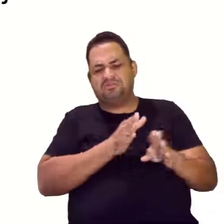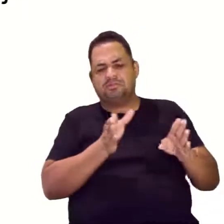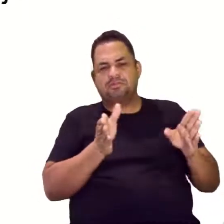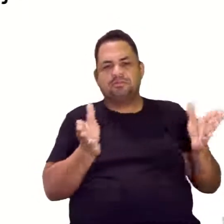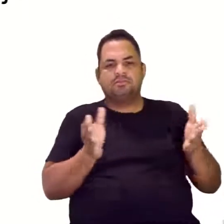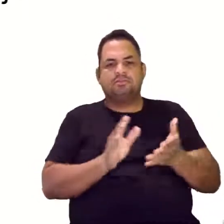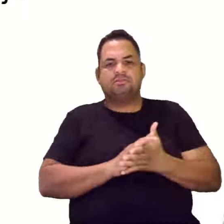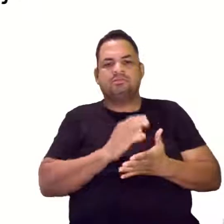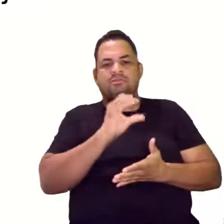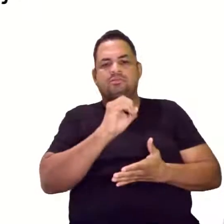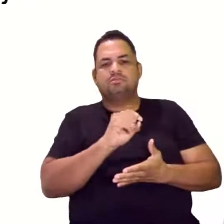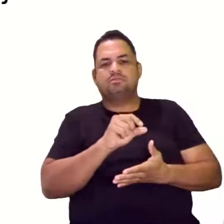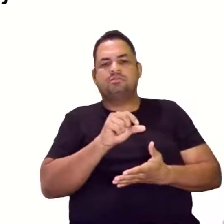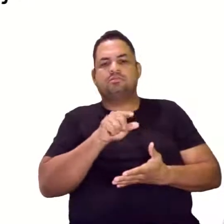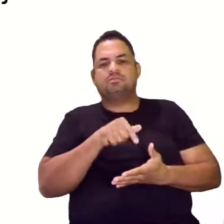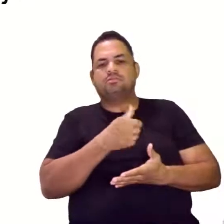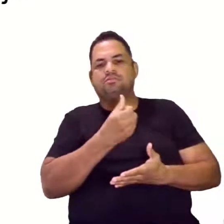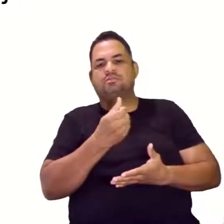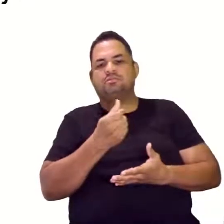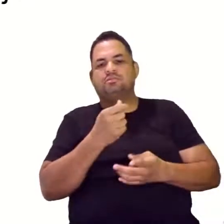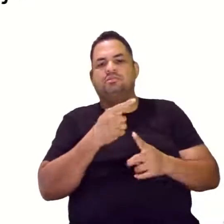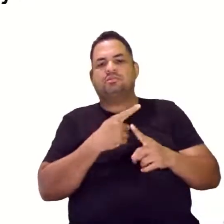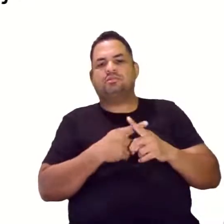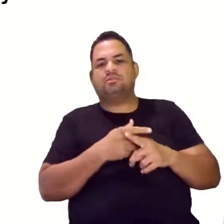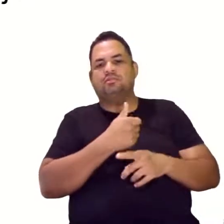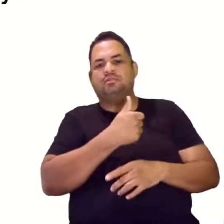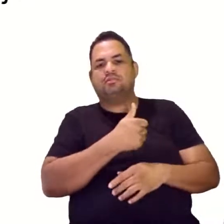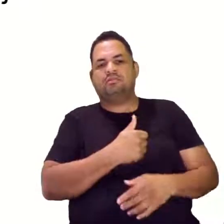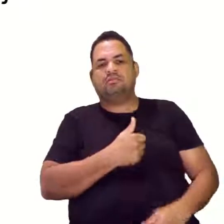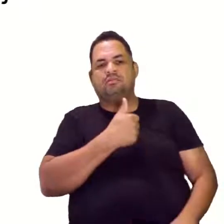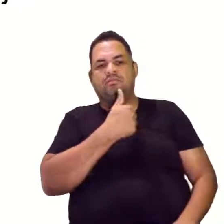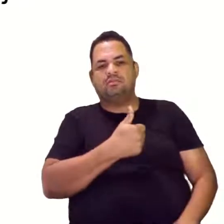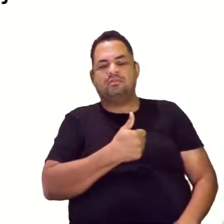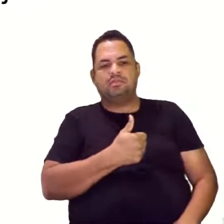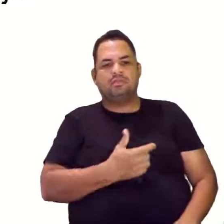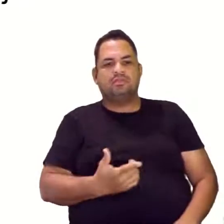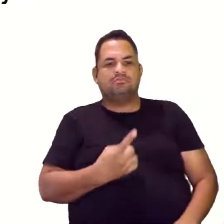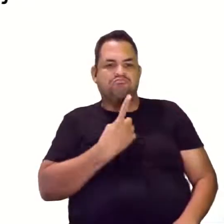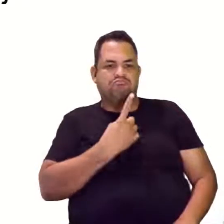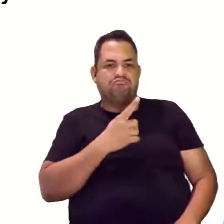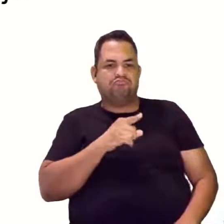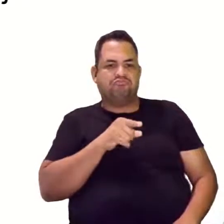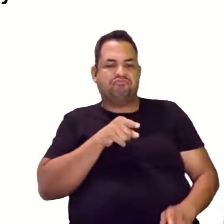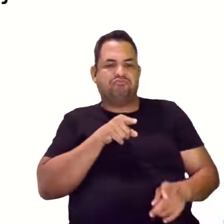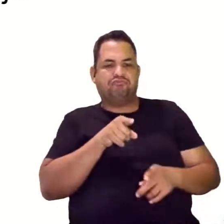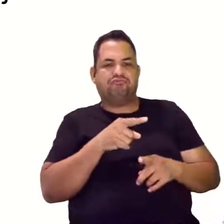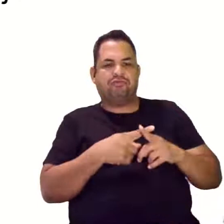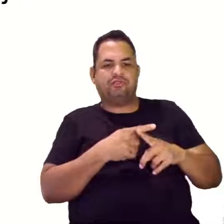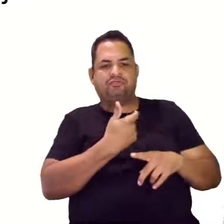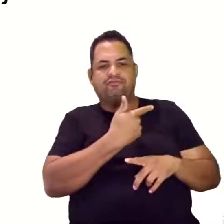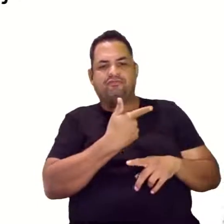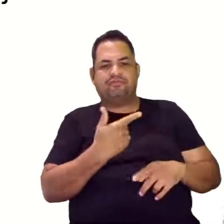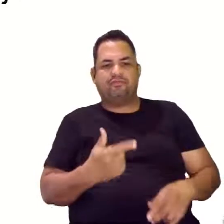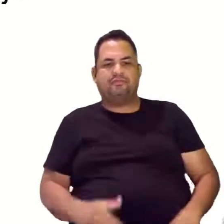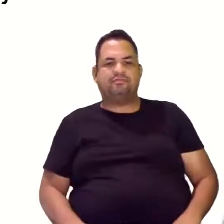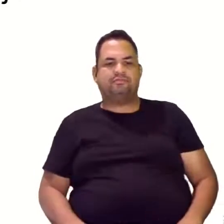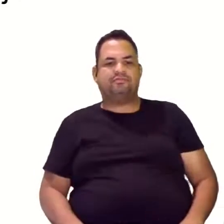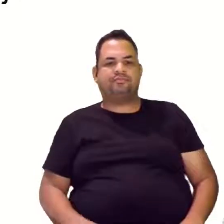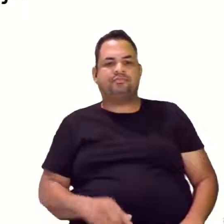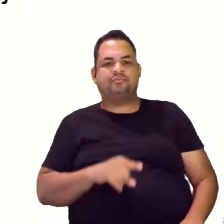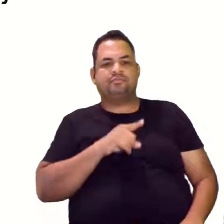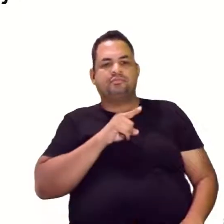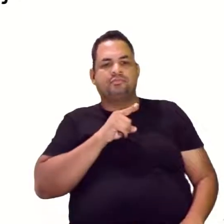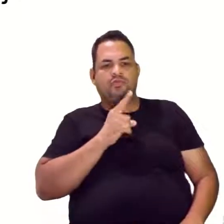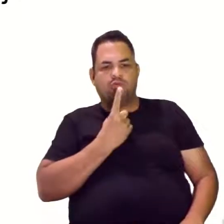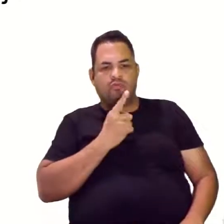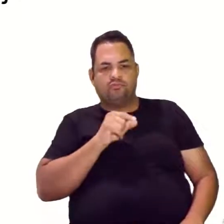tenho 0,6 vezes 21,60. Aqui eu tenho 1 vezes 21,60, não tem? Isso. Isso é a mesma coisa que